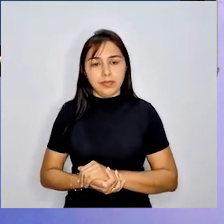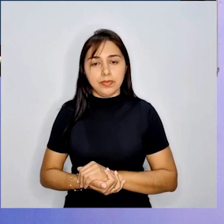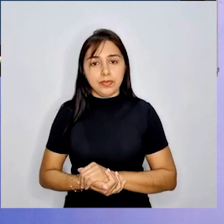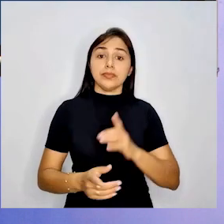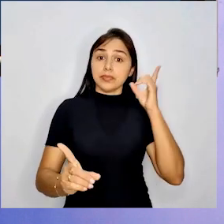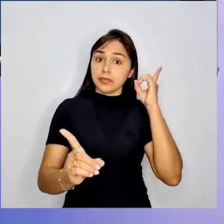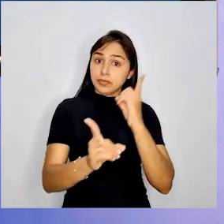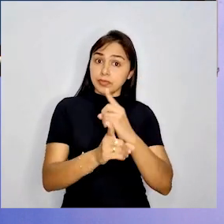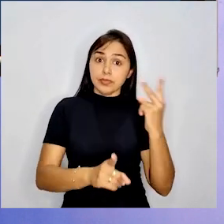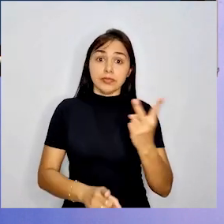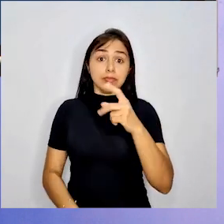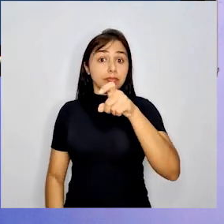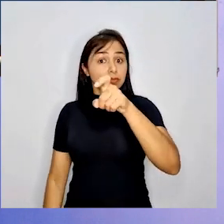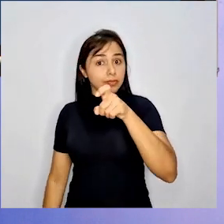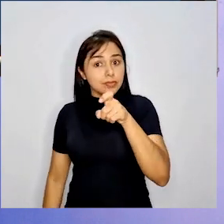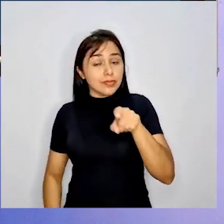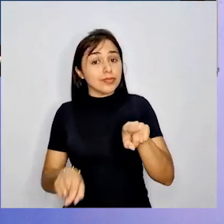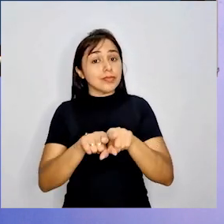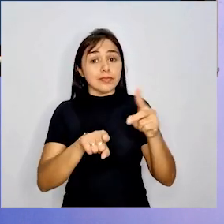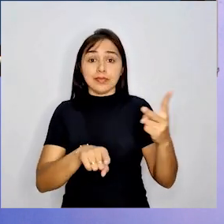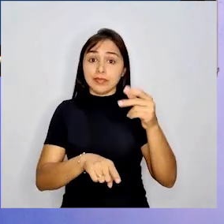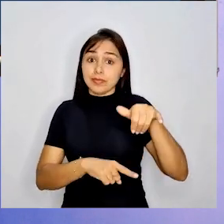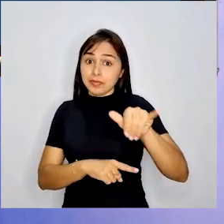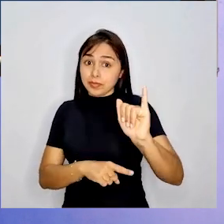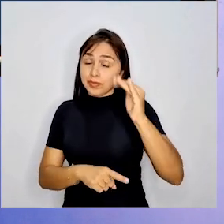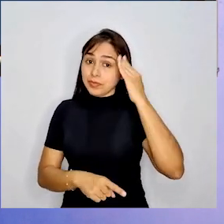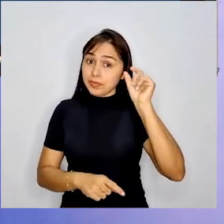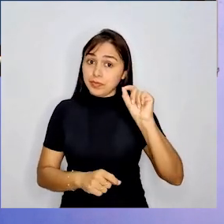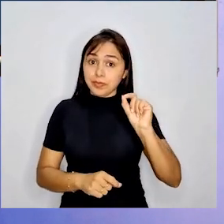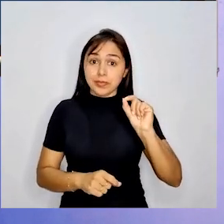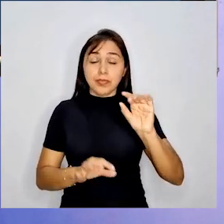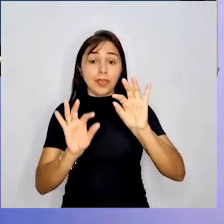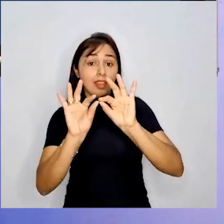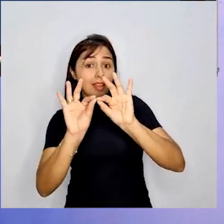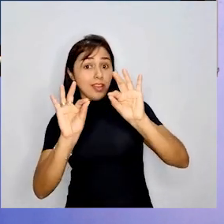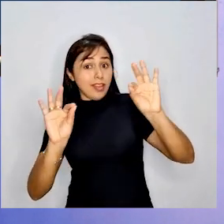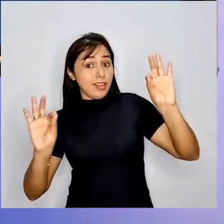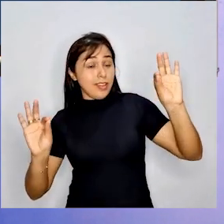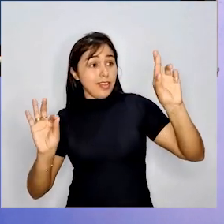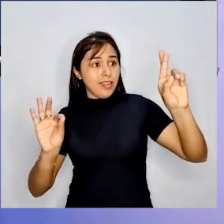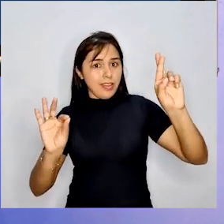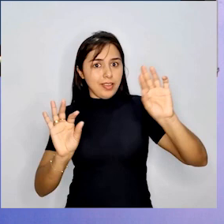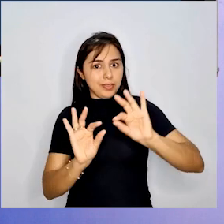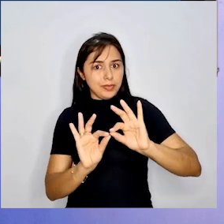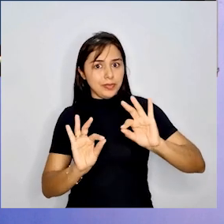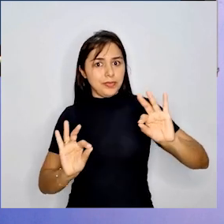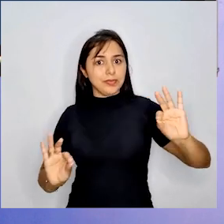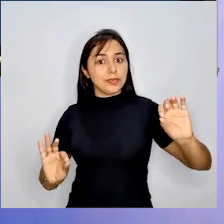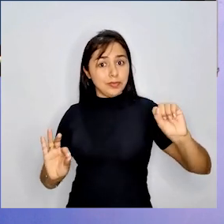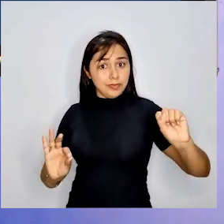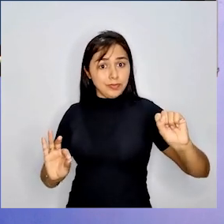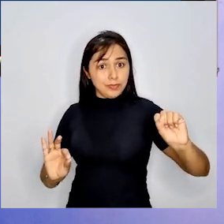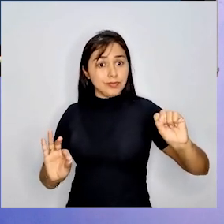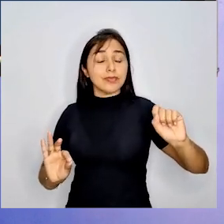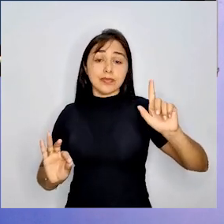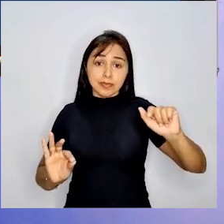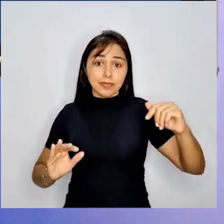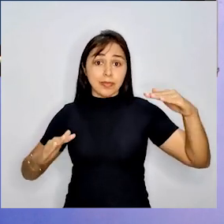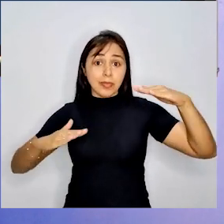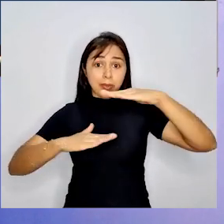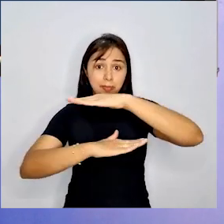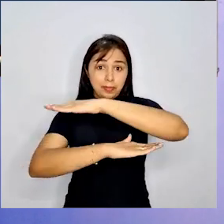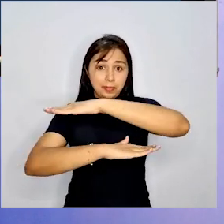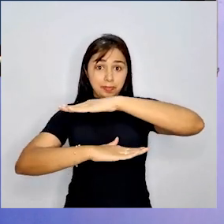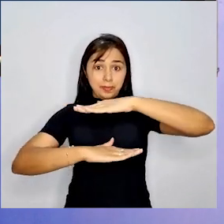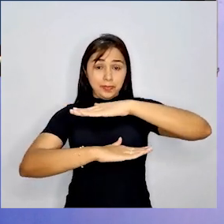Determine o valor de x e y, sabendo que R e S são paralelos. Olha só, se são